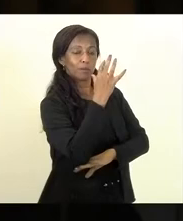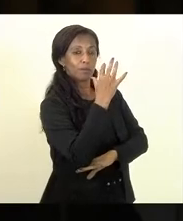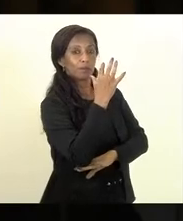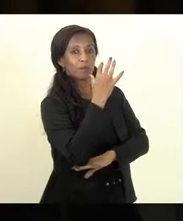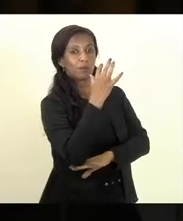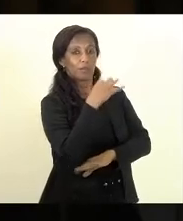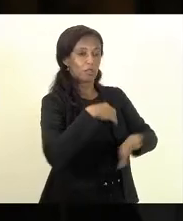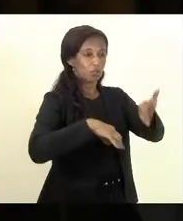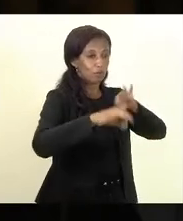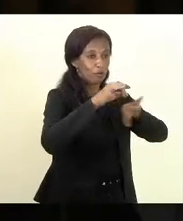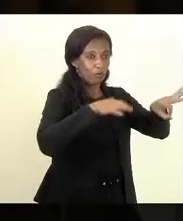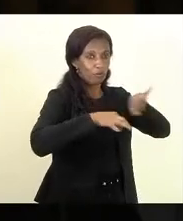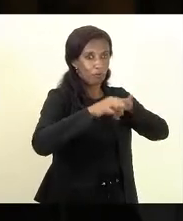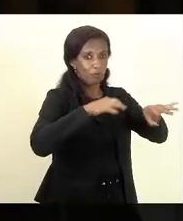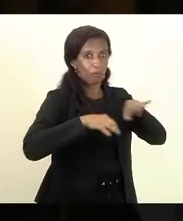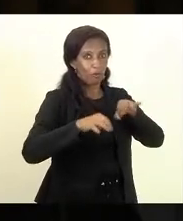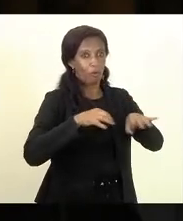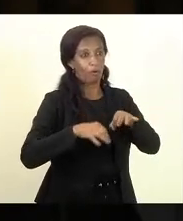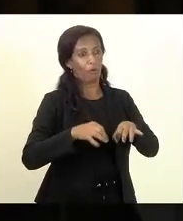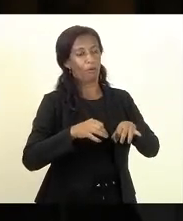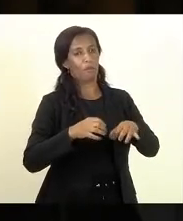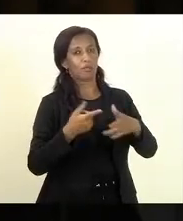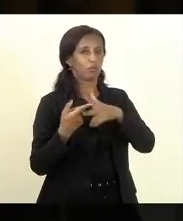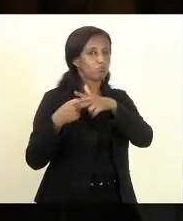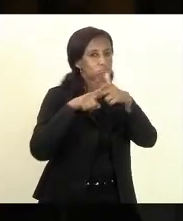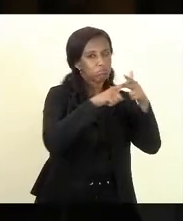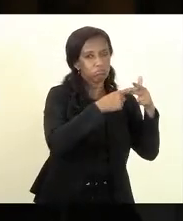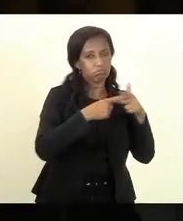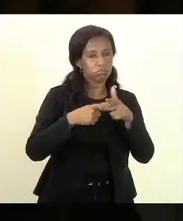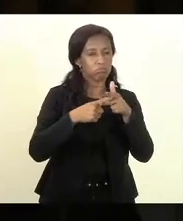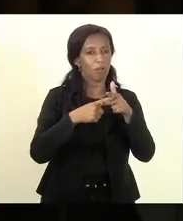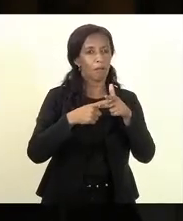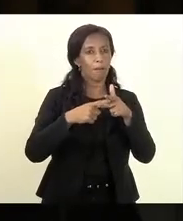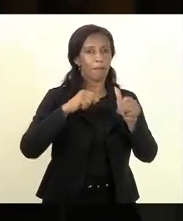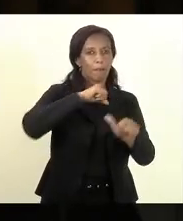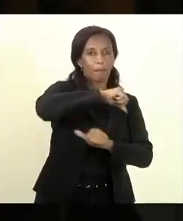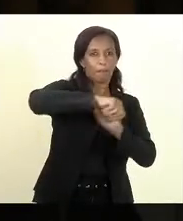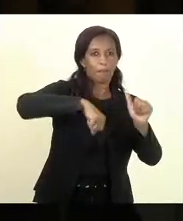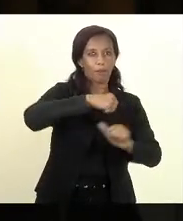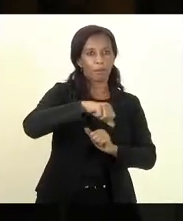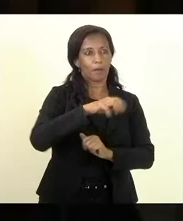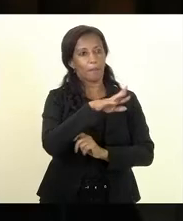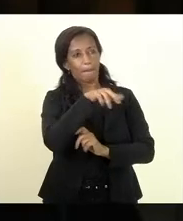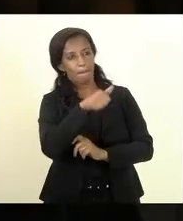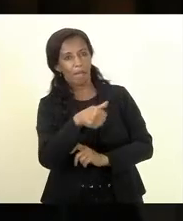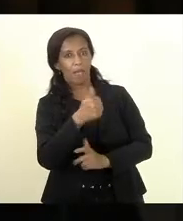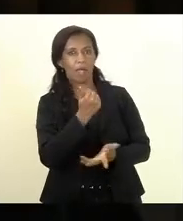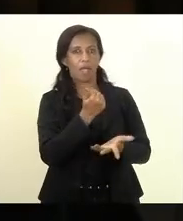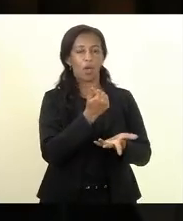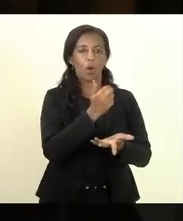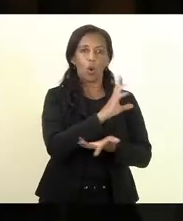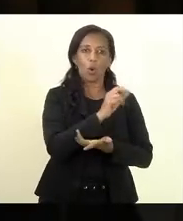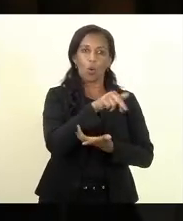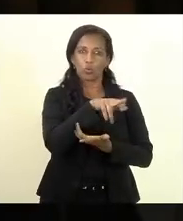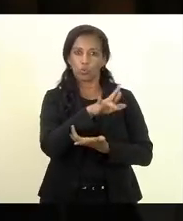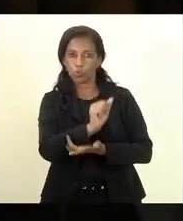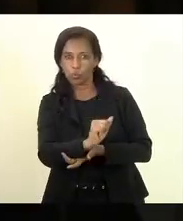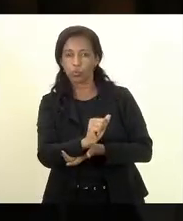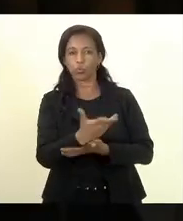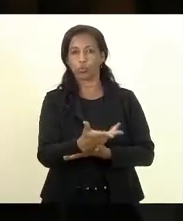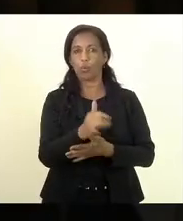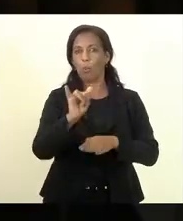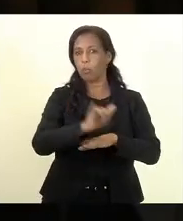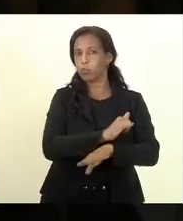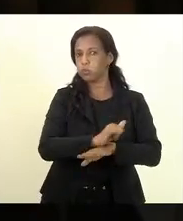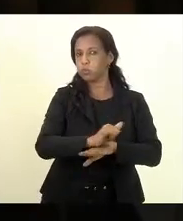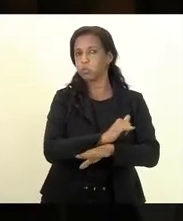industriais, modernizando os processos de industrialização, modernizando os processos de produção de bens, de consumo, enfim. Então, queria ressaltar o caráter